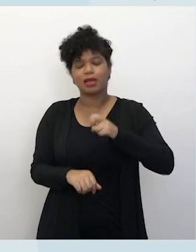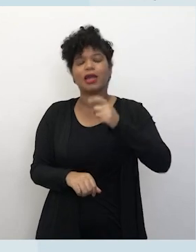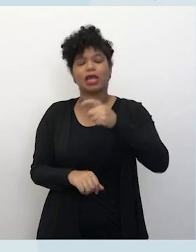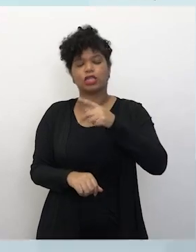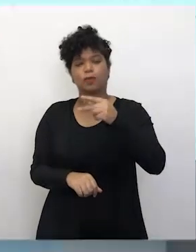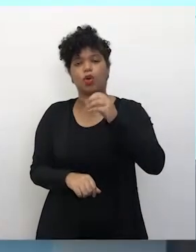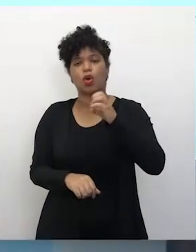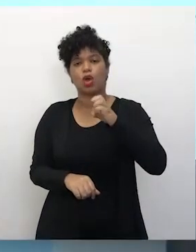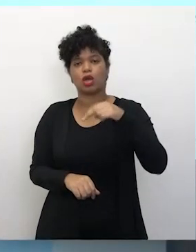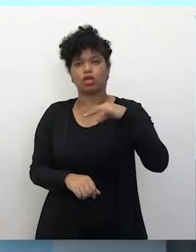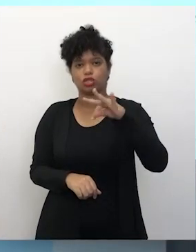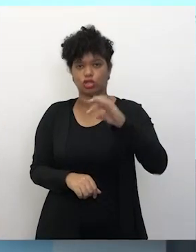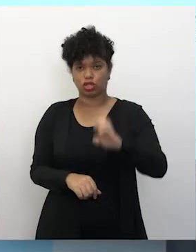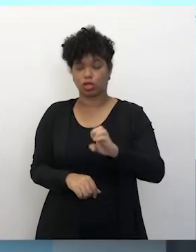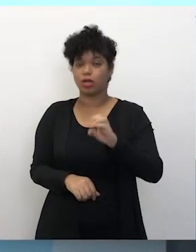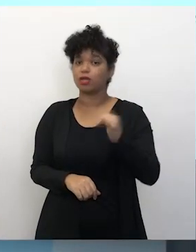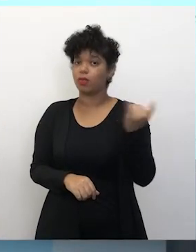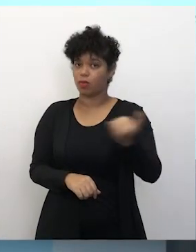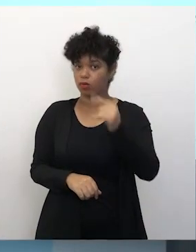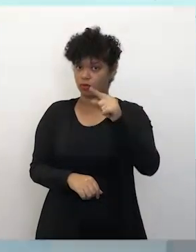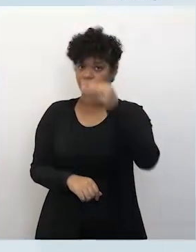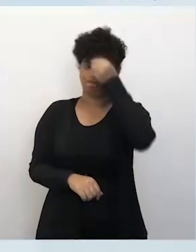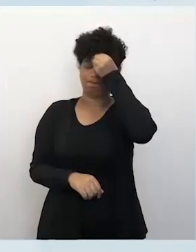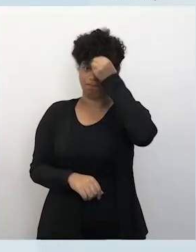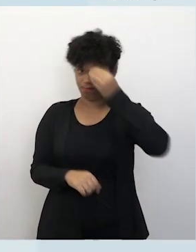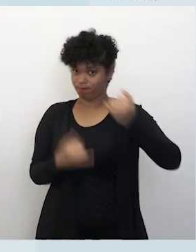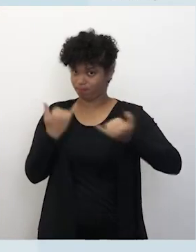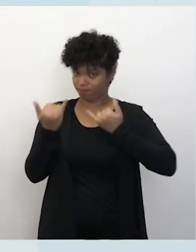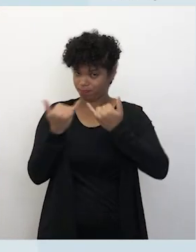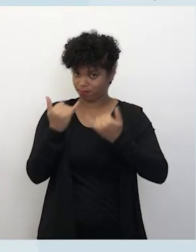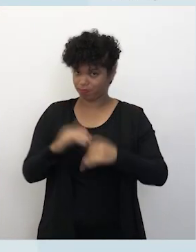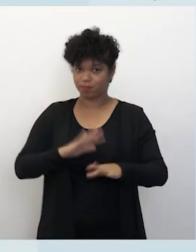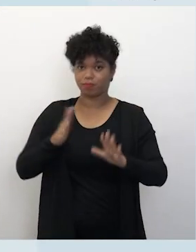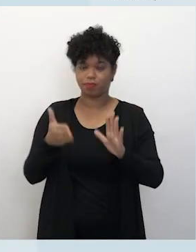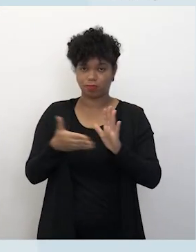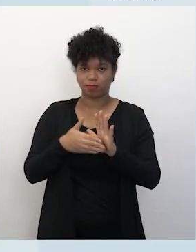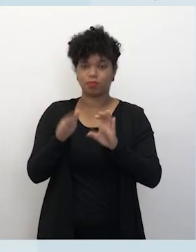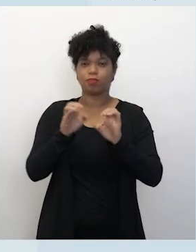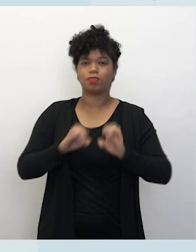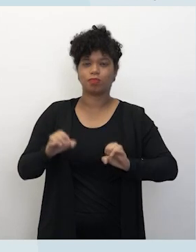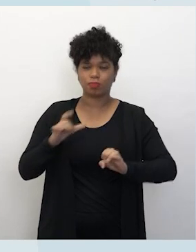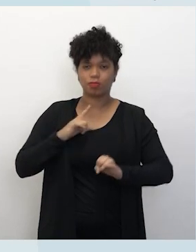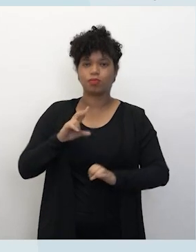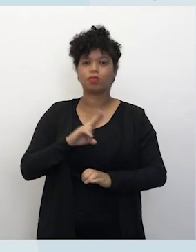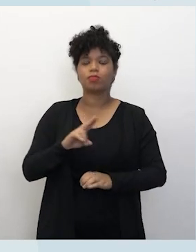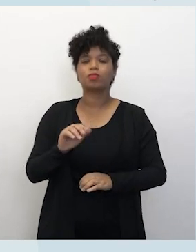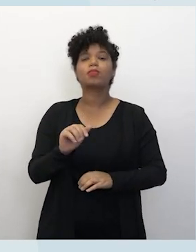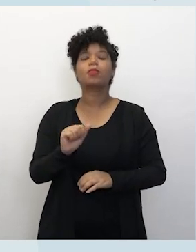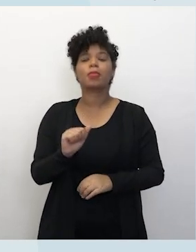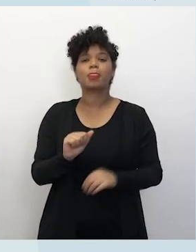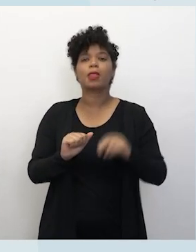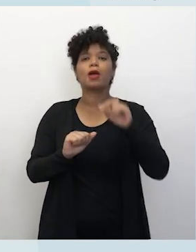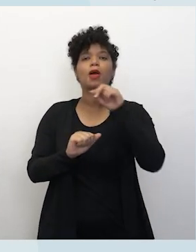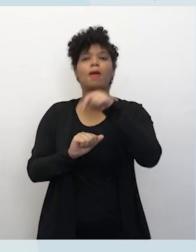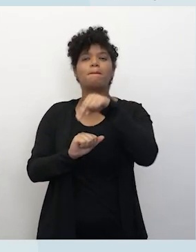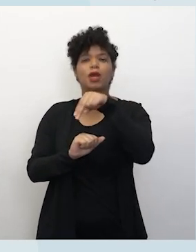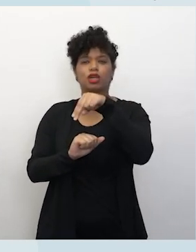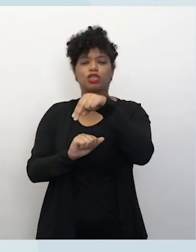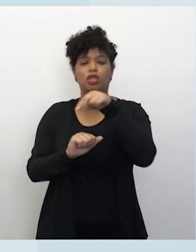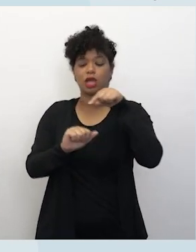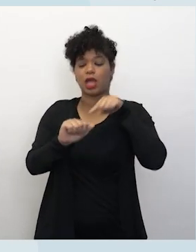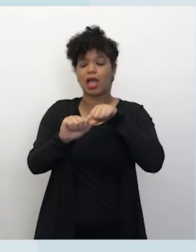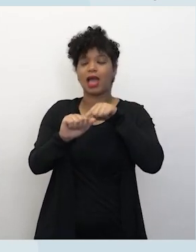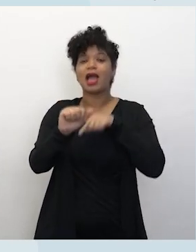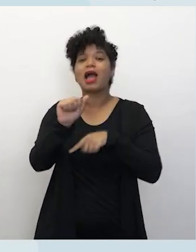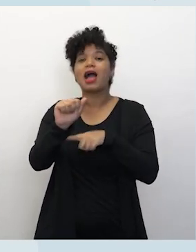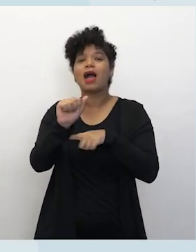essas informações aí. A elevado a N, toda a estrutura que a gente chama de potência. O A, esse númerozinho que fica aqui, ó, embaixo,